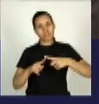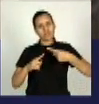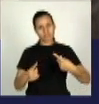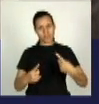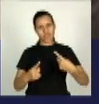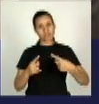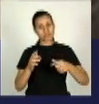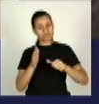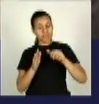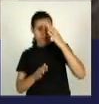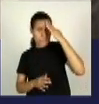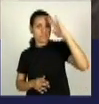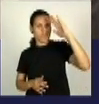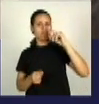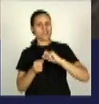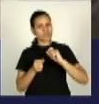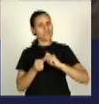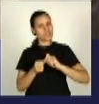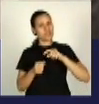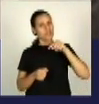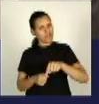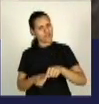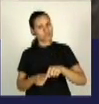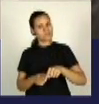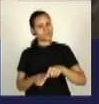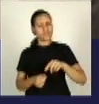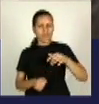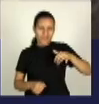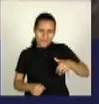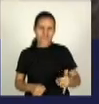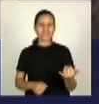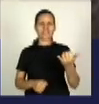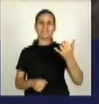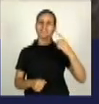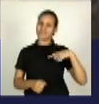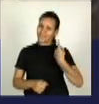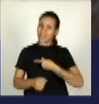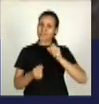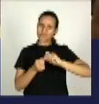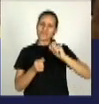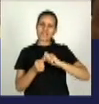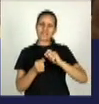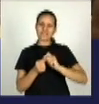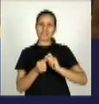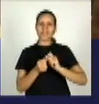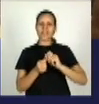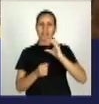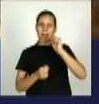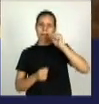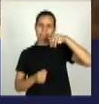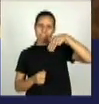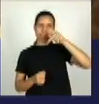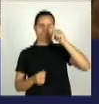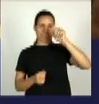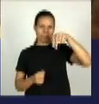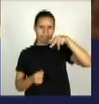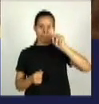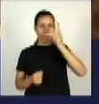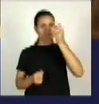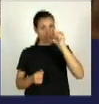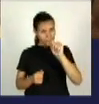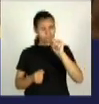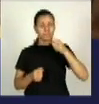em princípio, a gente precisa lançar isso em algum lugar. E aproveitando, nós vamos lançar uma campanha, né, em que